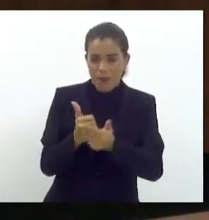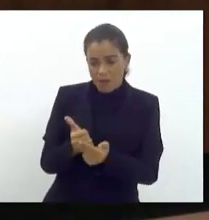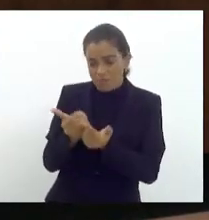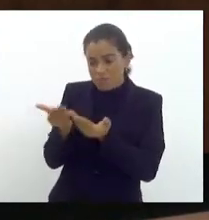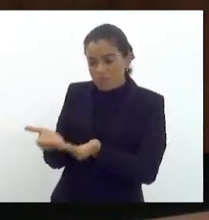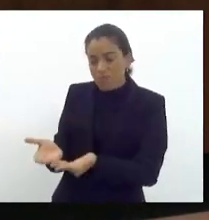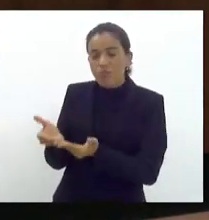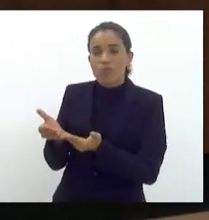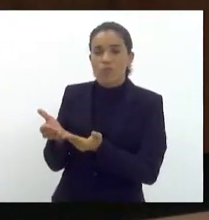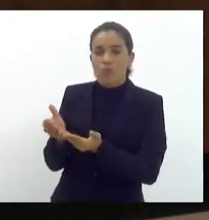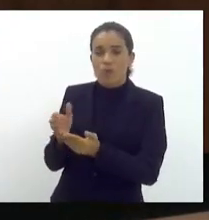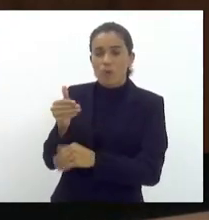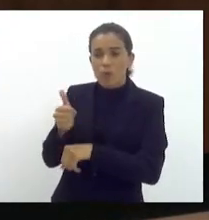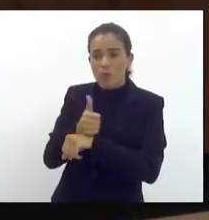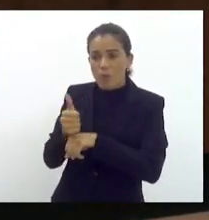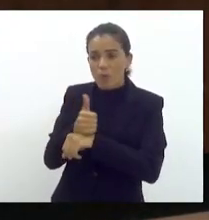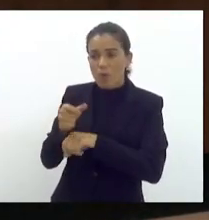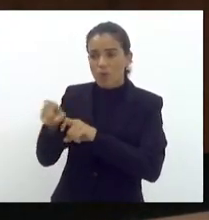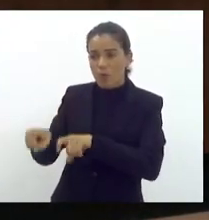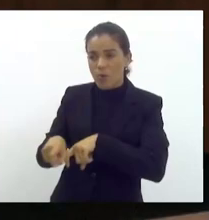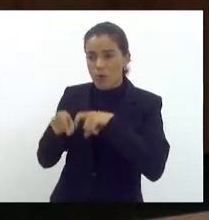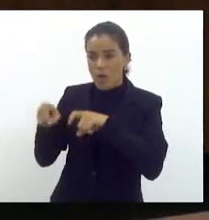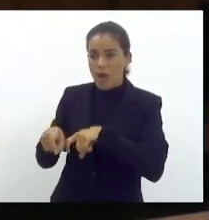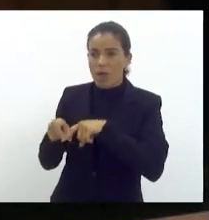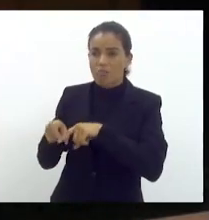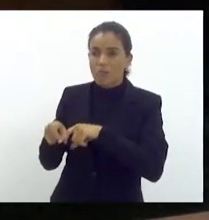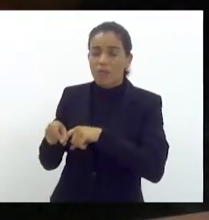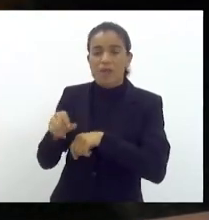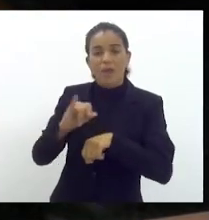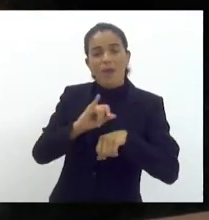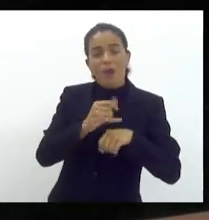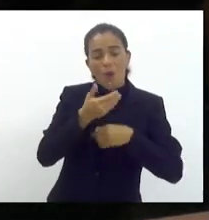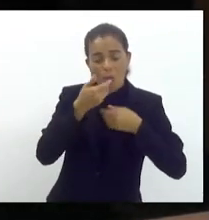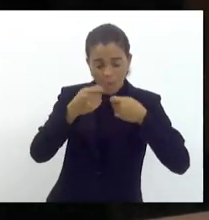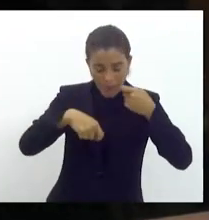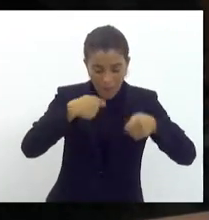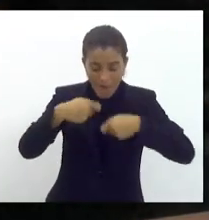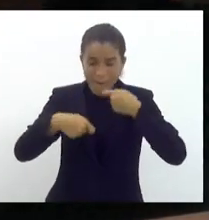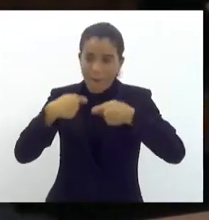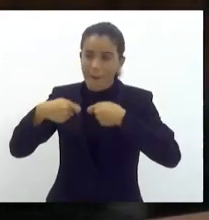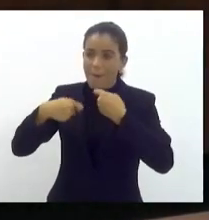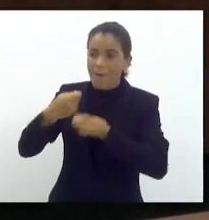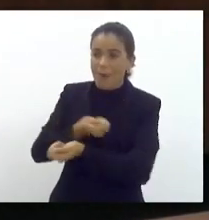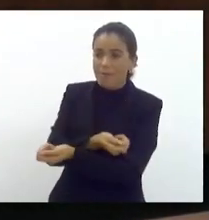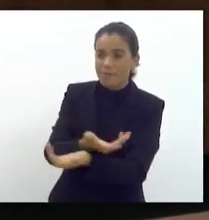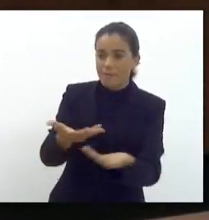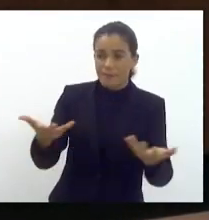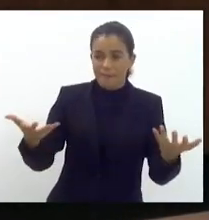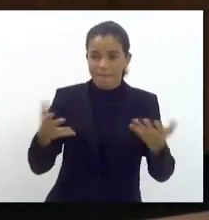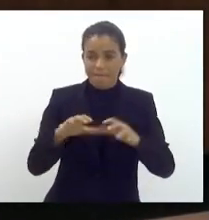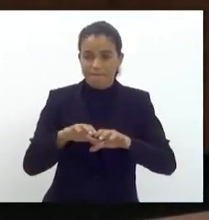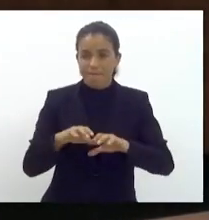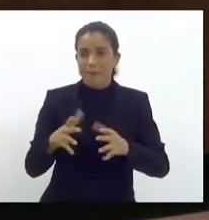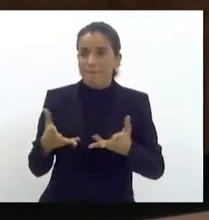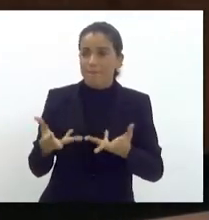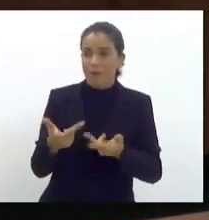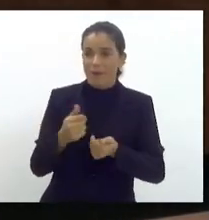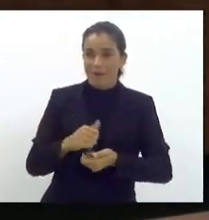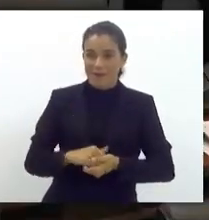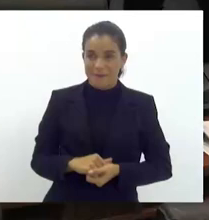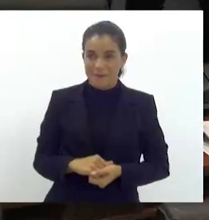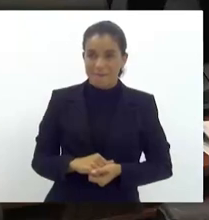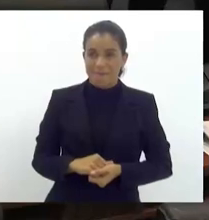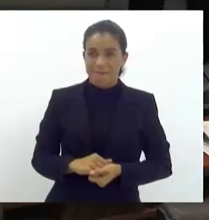produtor rural que coloca comida na nossa mesa continue colocando comida de qualidade na nossa